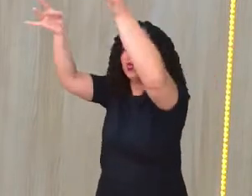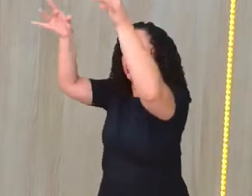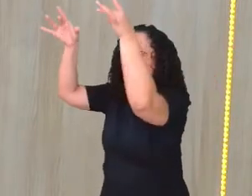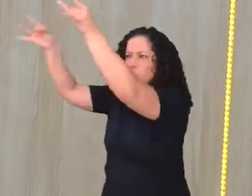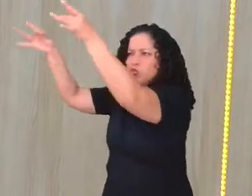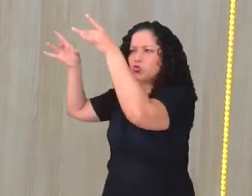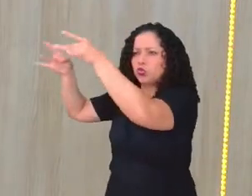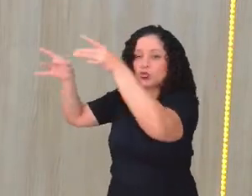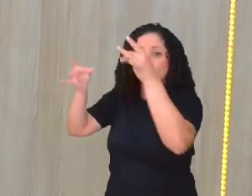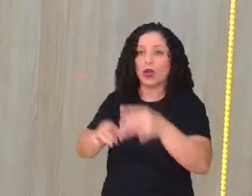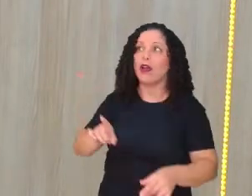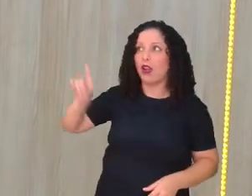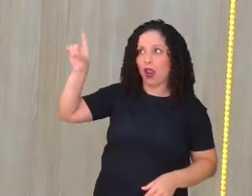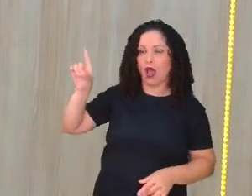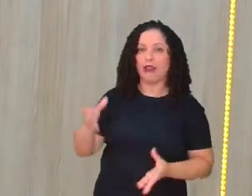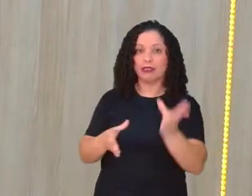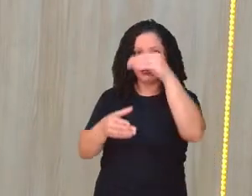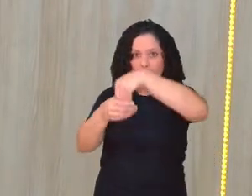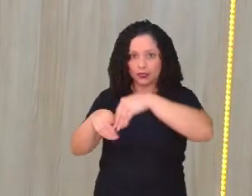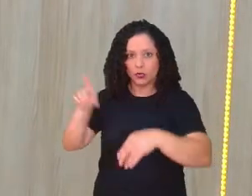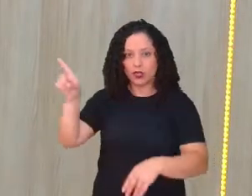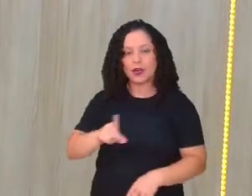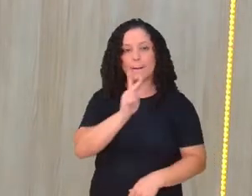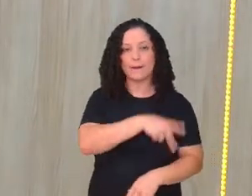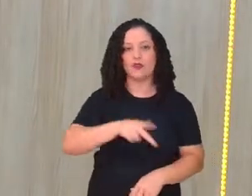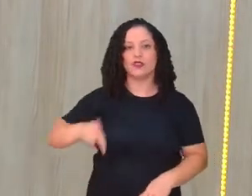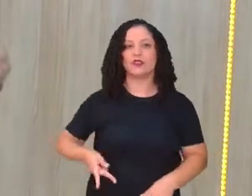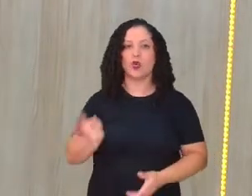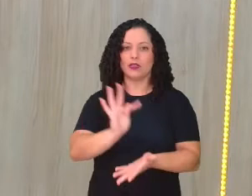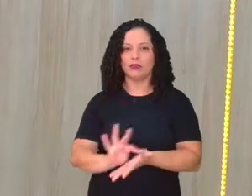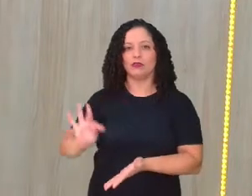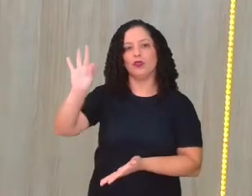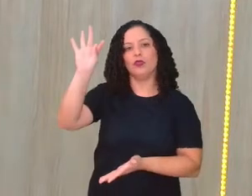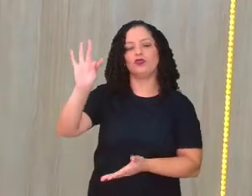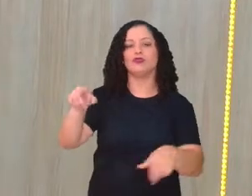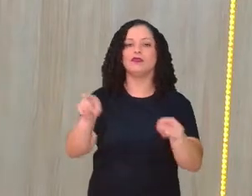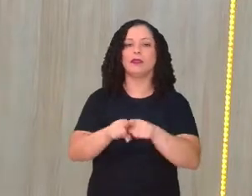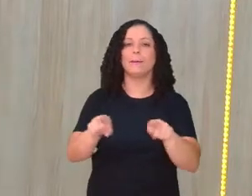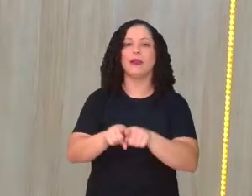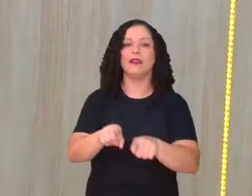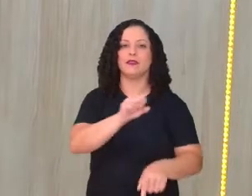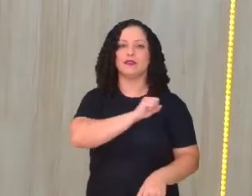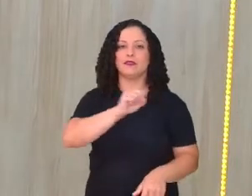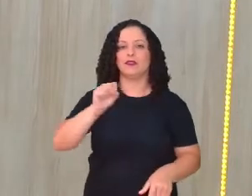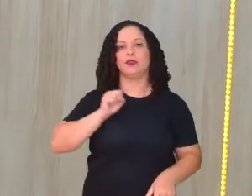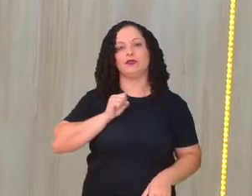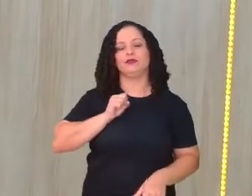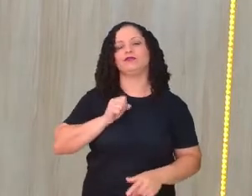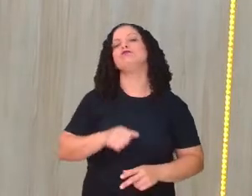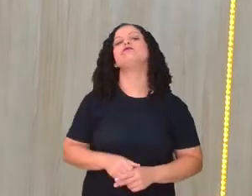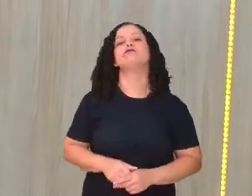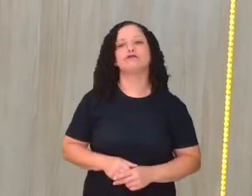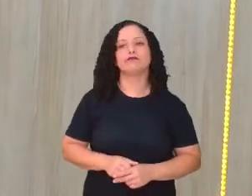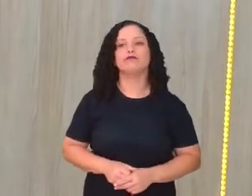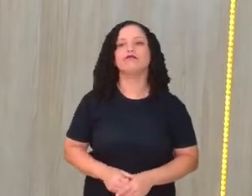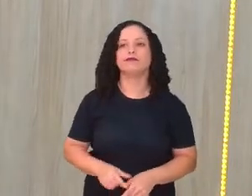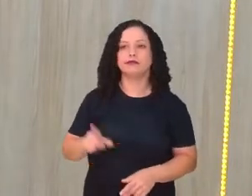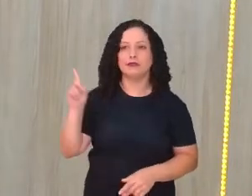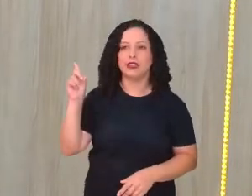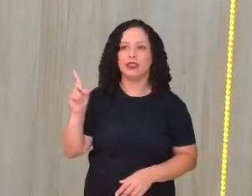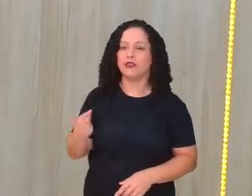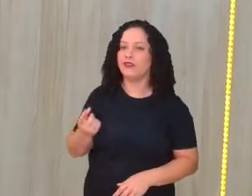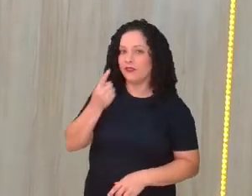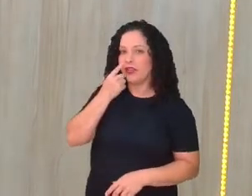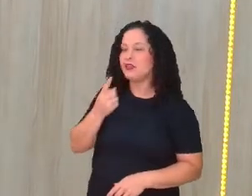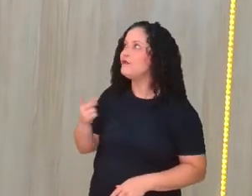teologia e sacerdote, certo? Então, nesse sentido, quando ele faz isso, aí tudo começa. Aqui uma imagem,